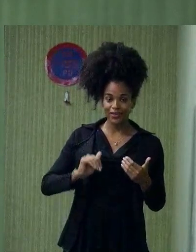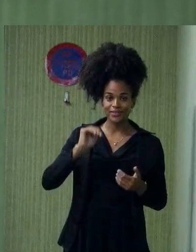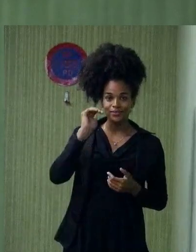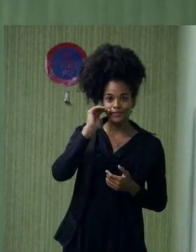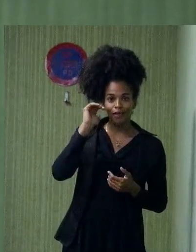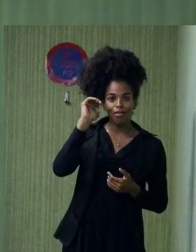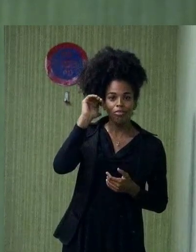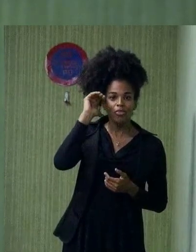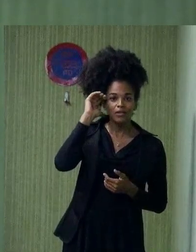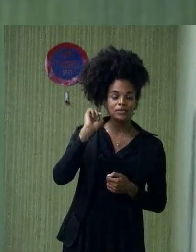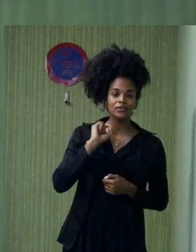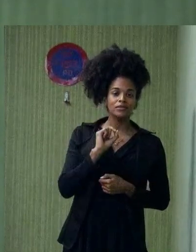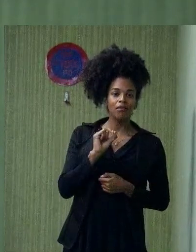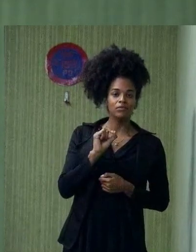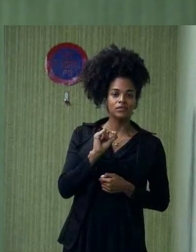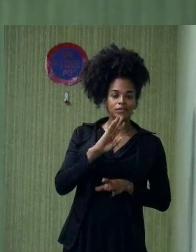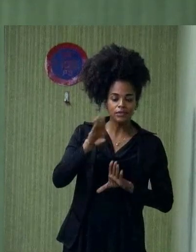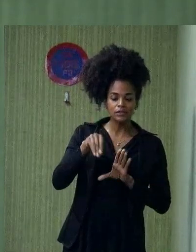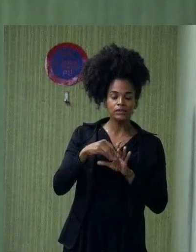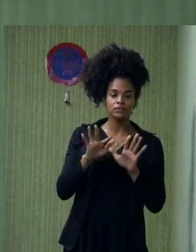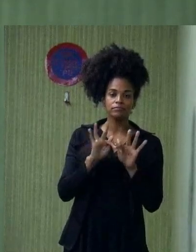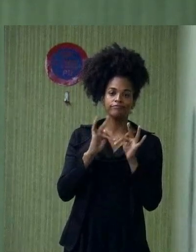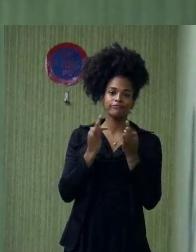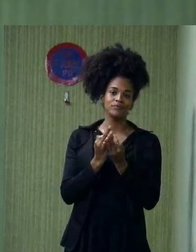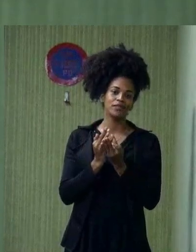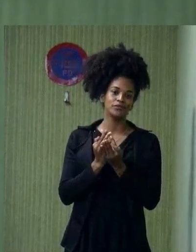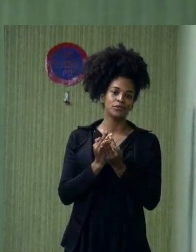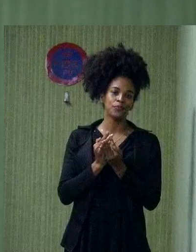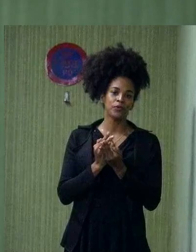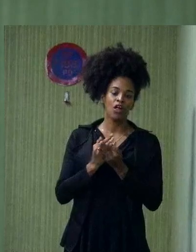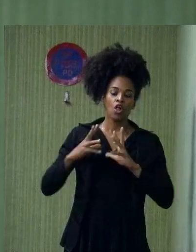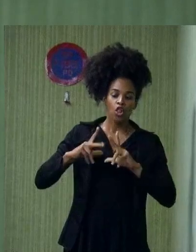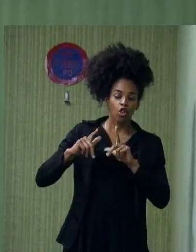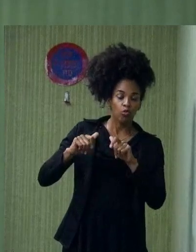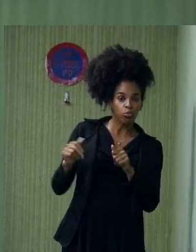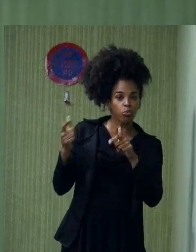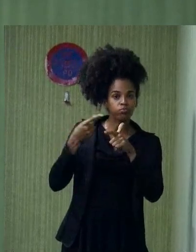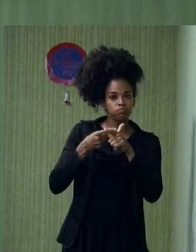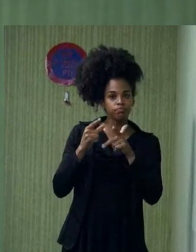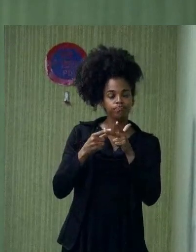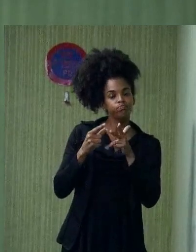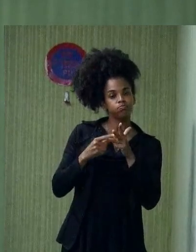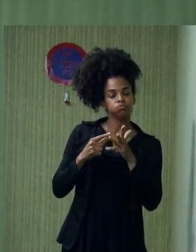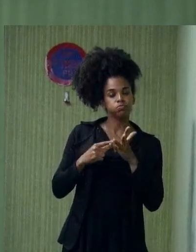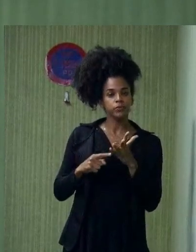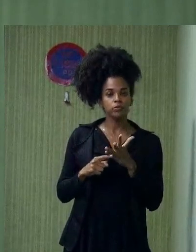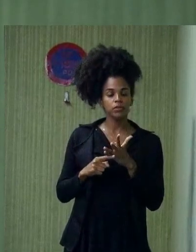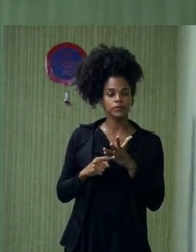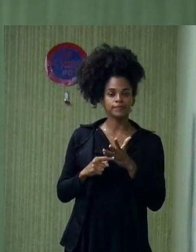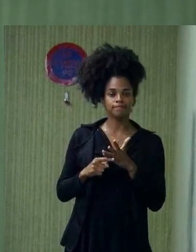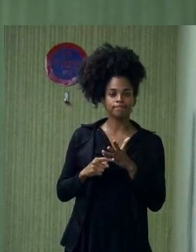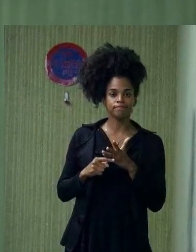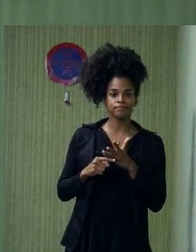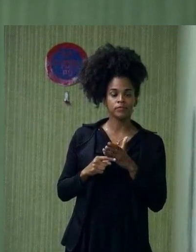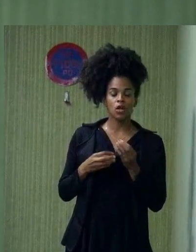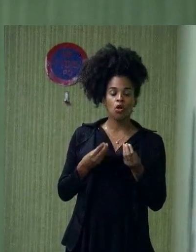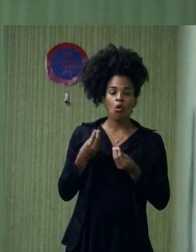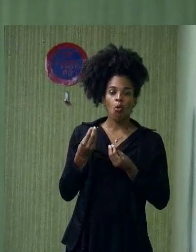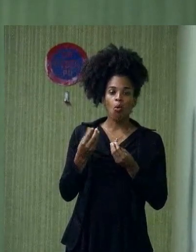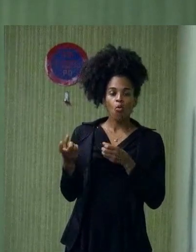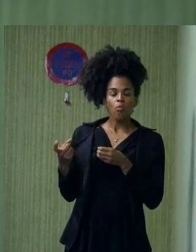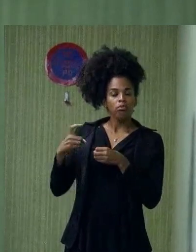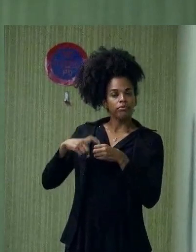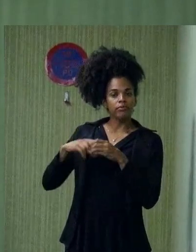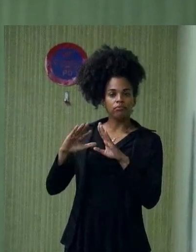nessas famílias Com todas essas dificuldades e como que eles estão retornando agora pra